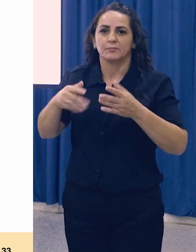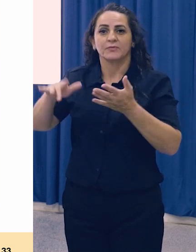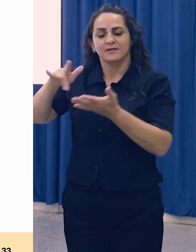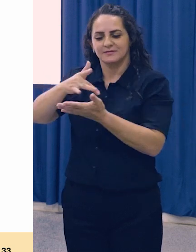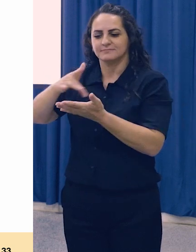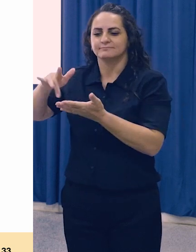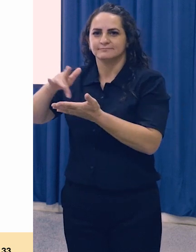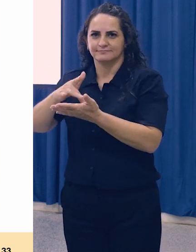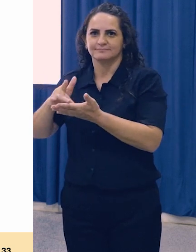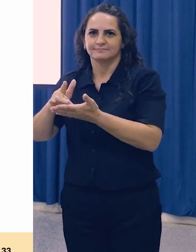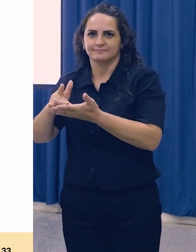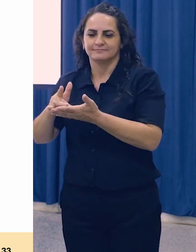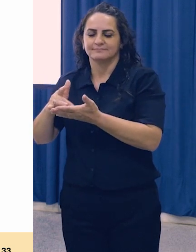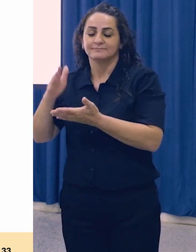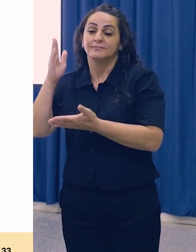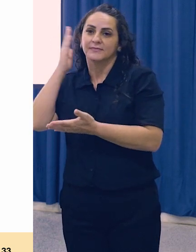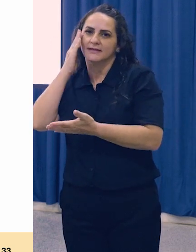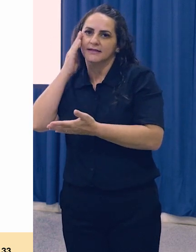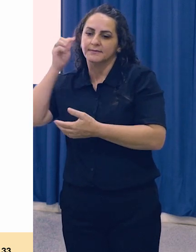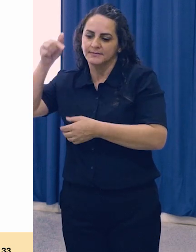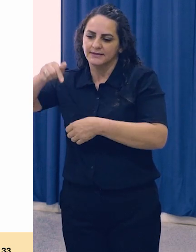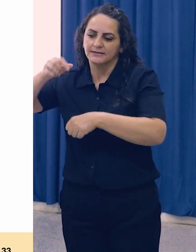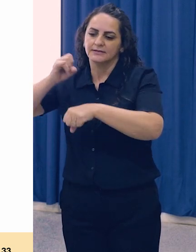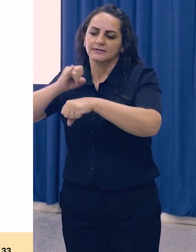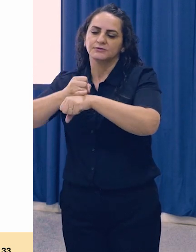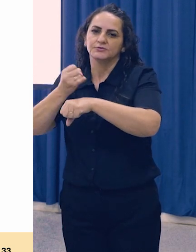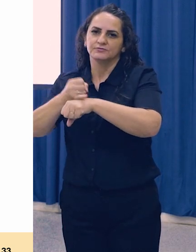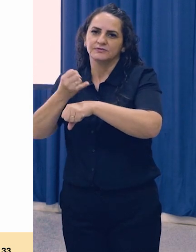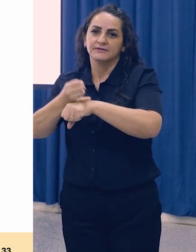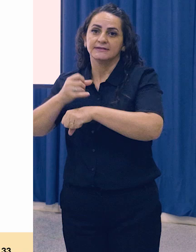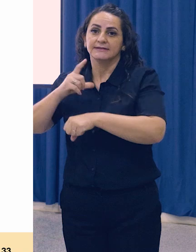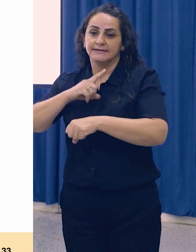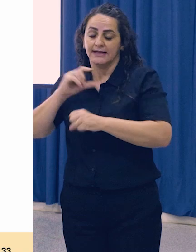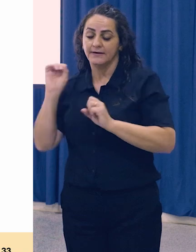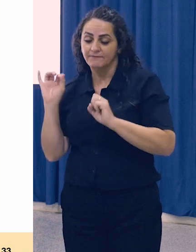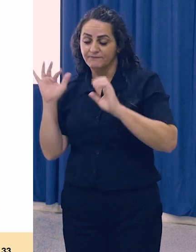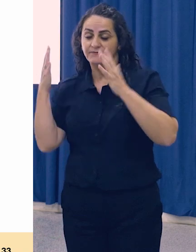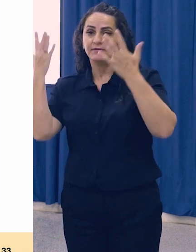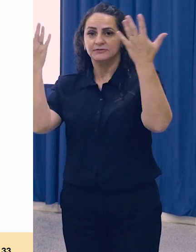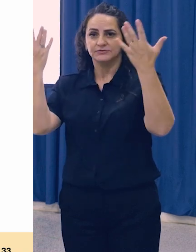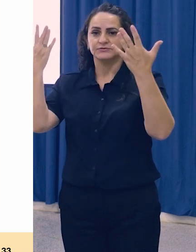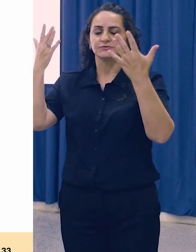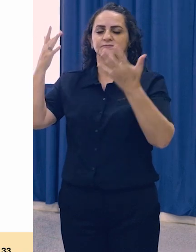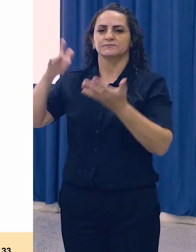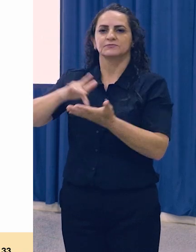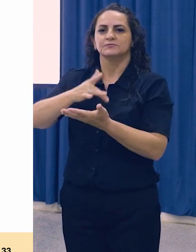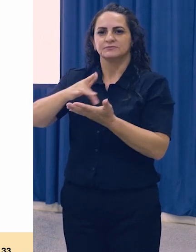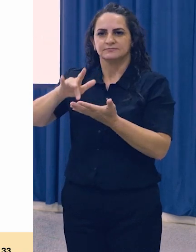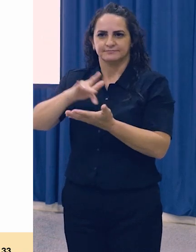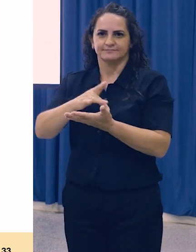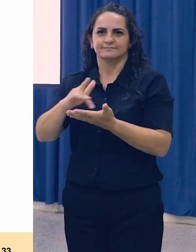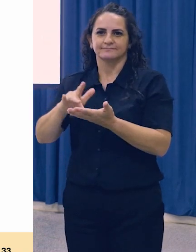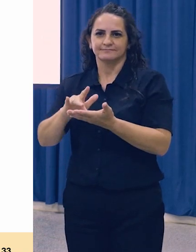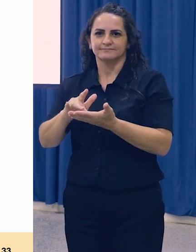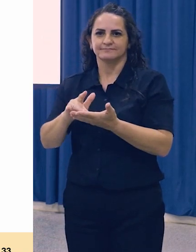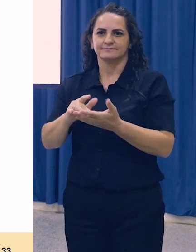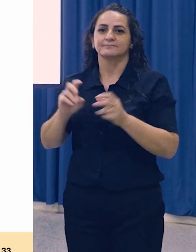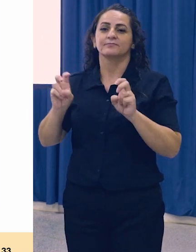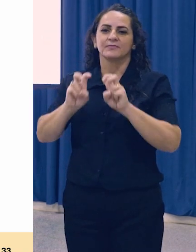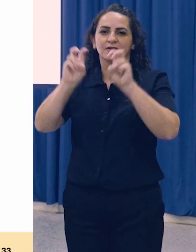A gente sabe que em Joinville tem um festival de dança, então durante o festival de dança nós fizemos uma ativação no